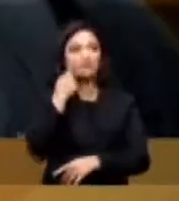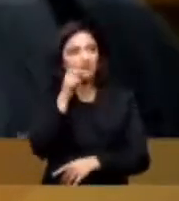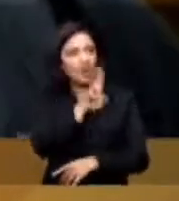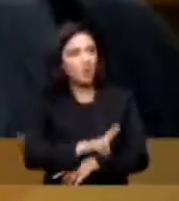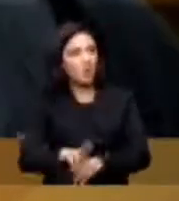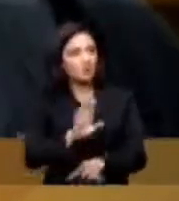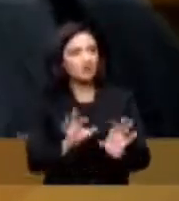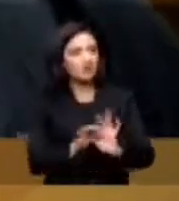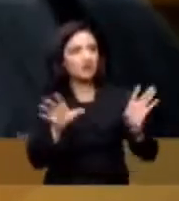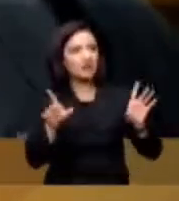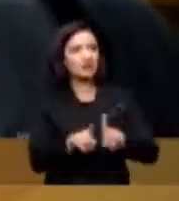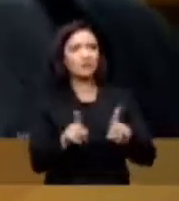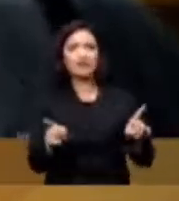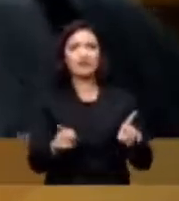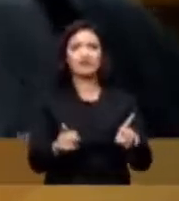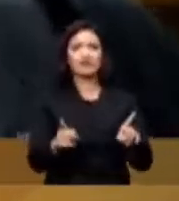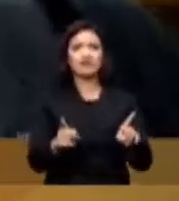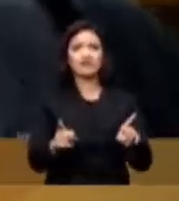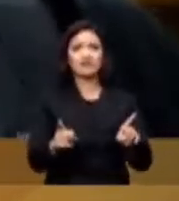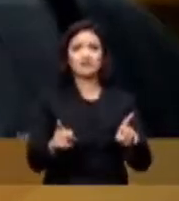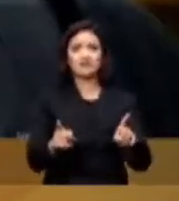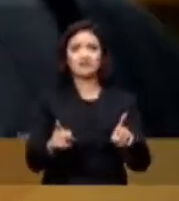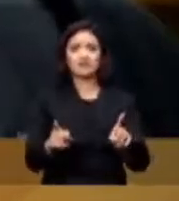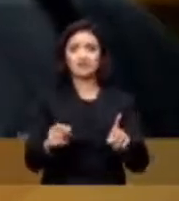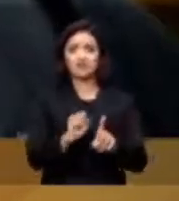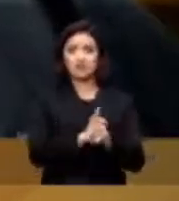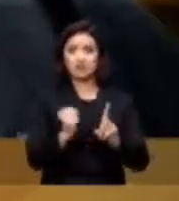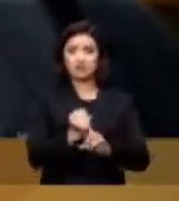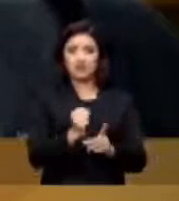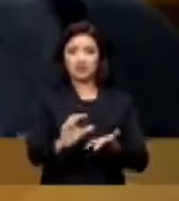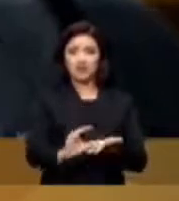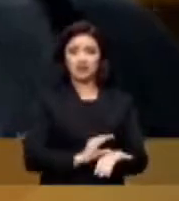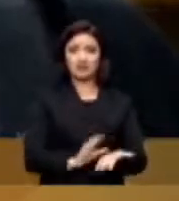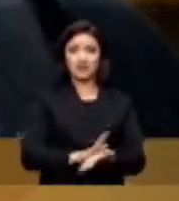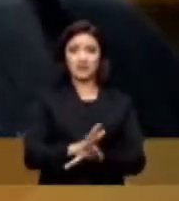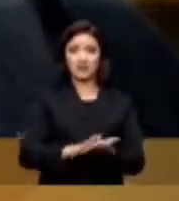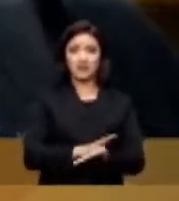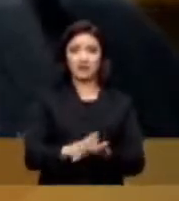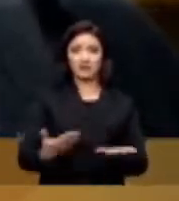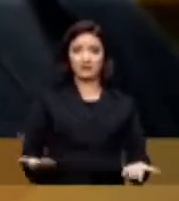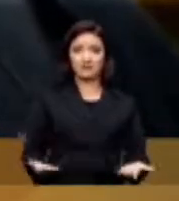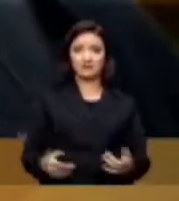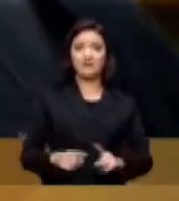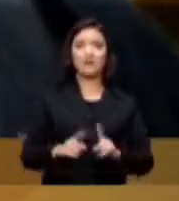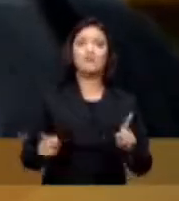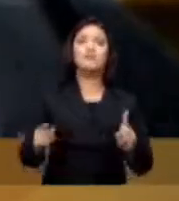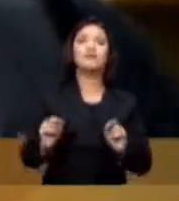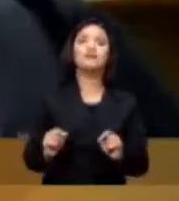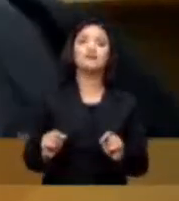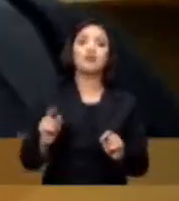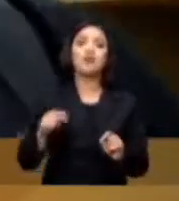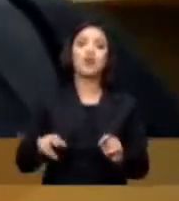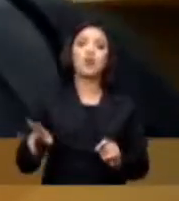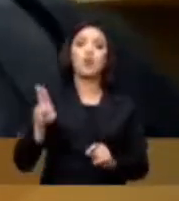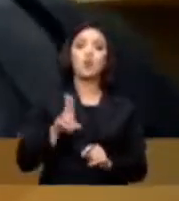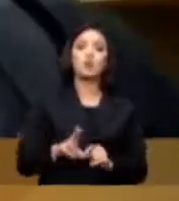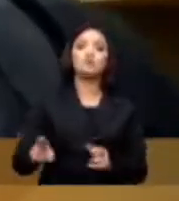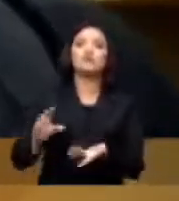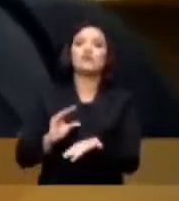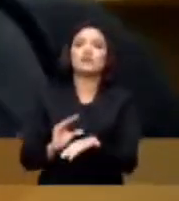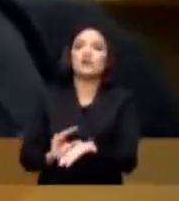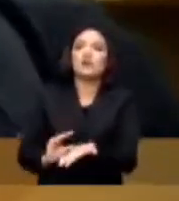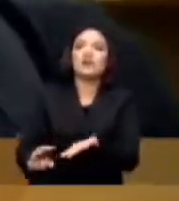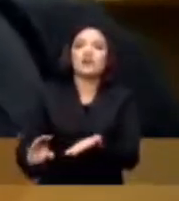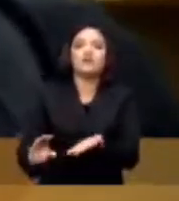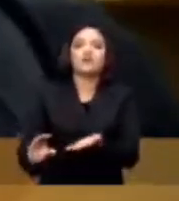Mas esta economia que gerará esse tipo de prática será aplicada no investimento